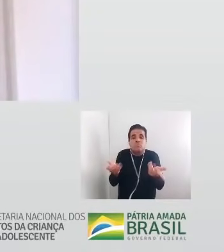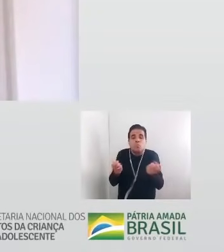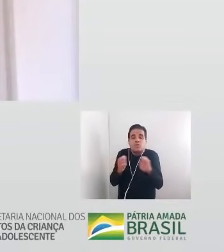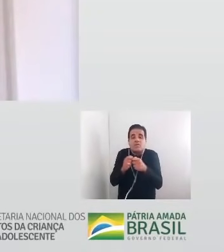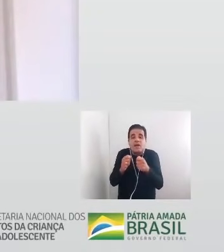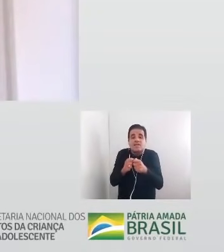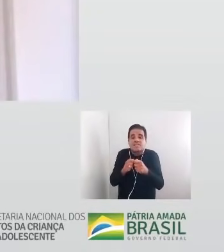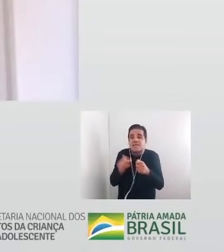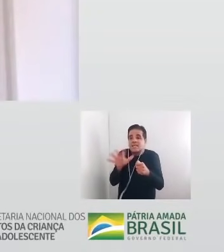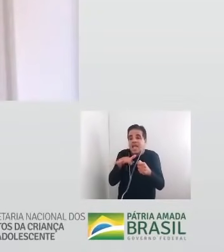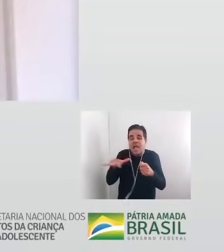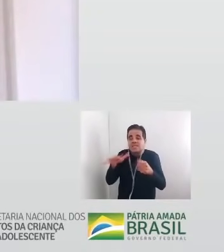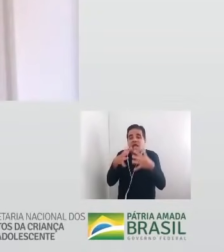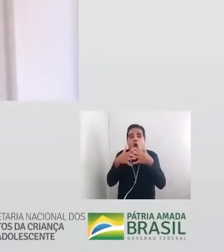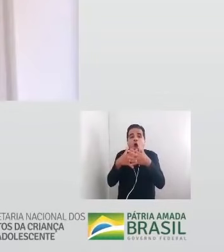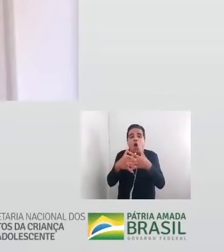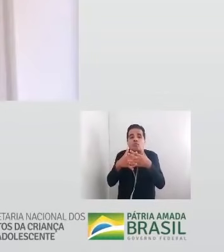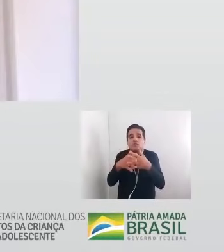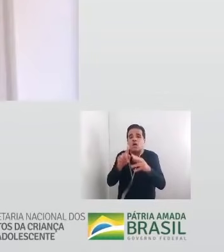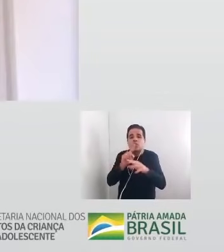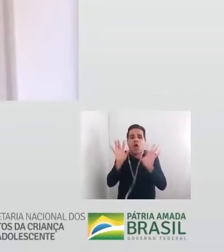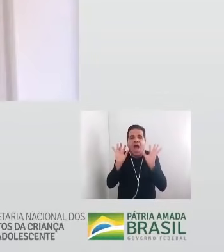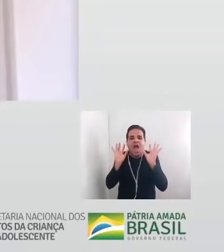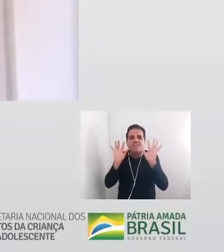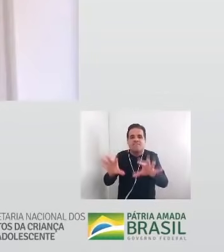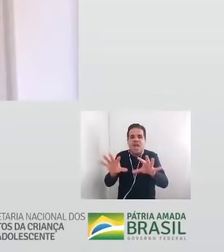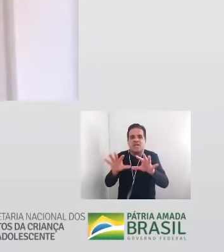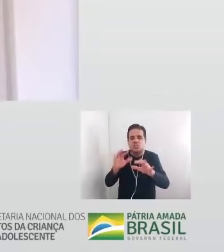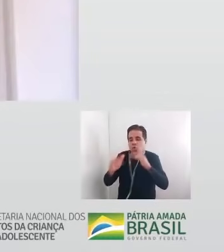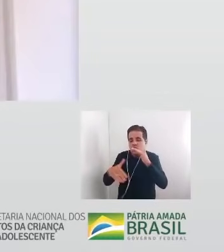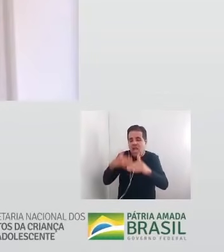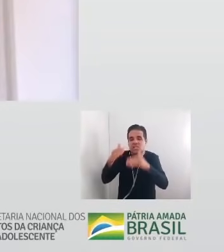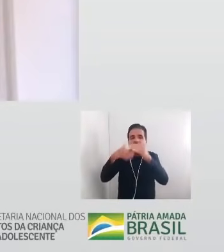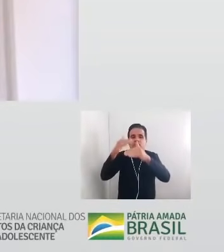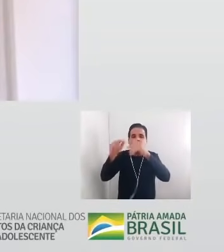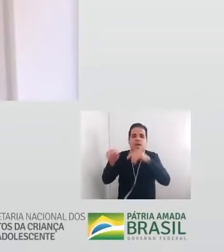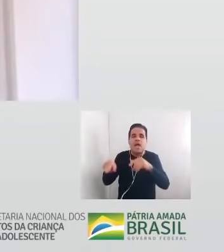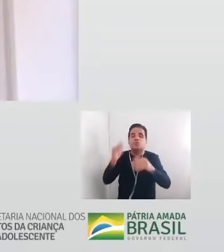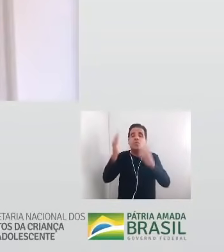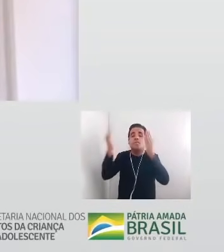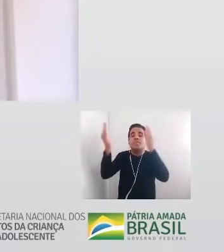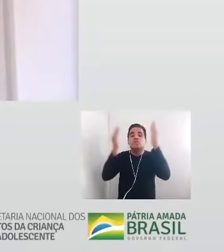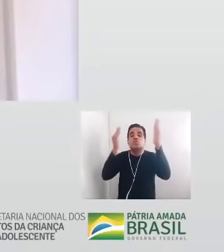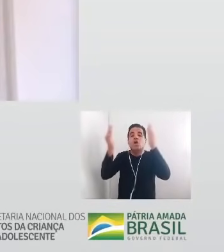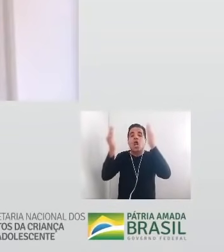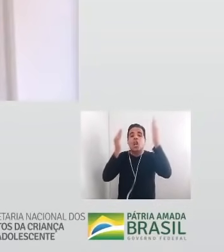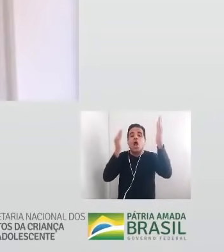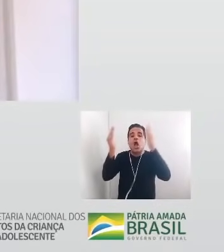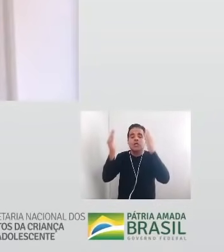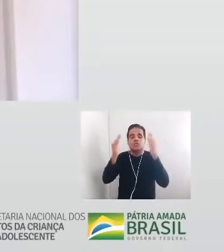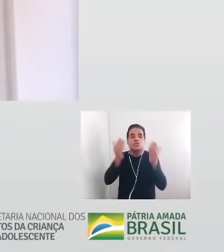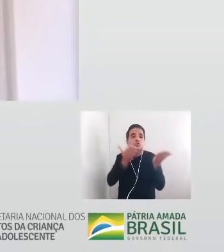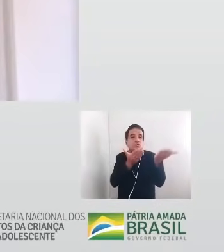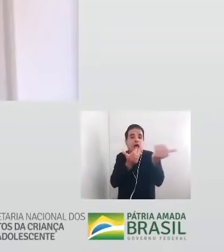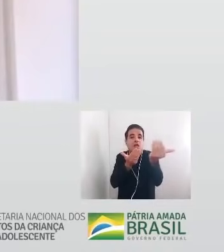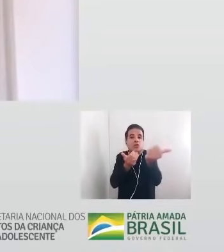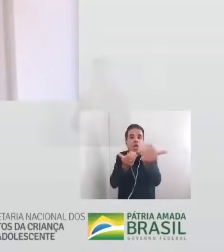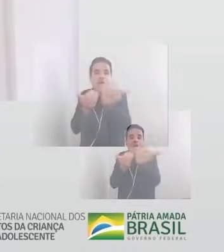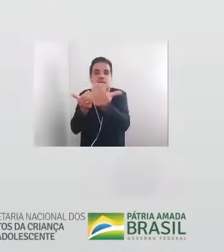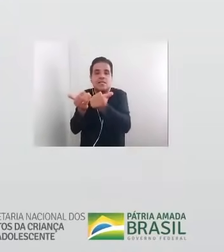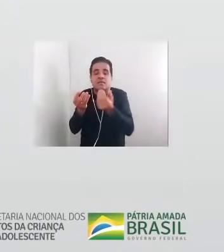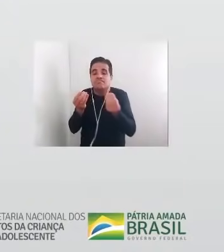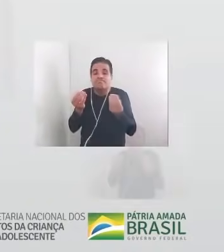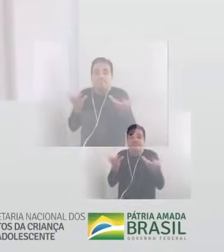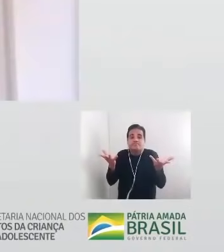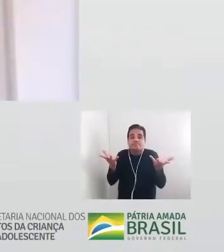esta confusão não afete o desenvolvimento psicológico dos adolescentes? Com